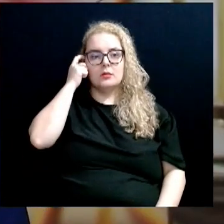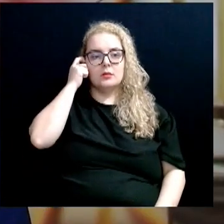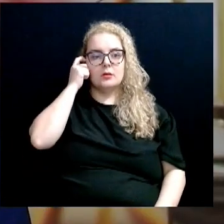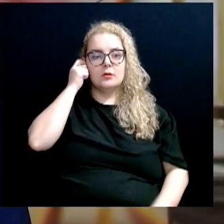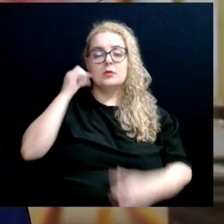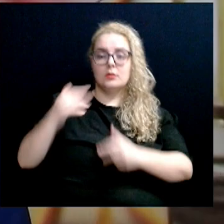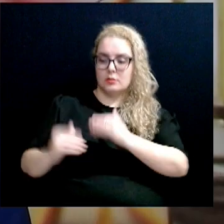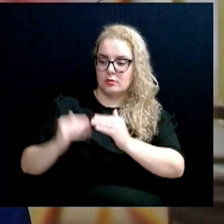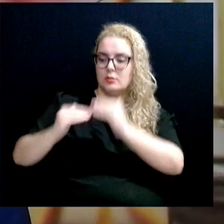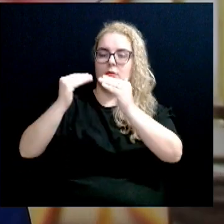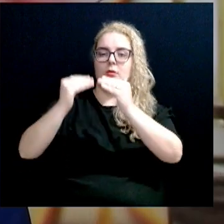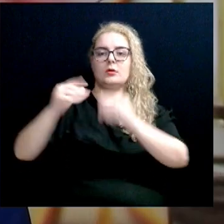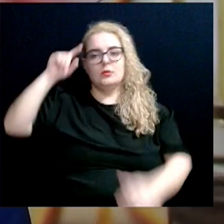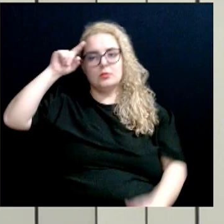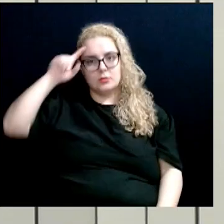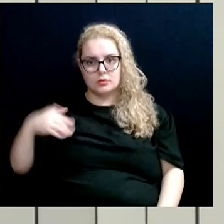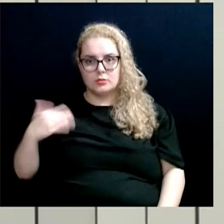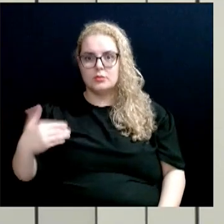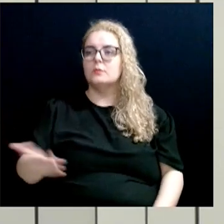dia a dia.